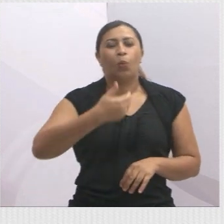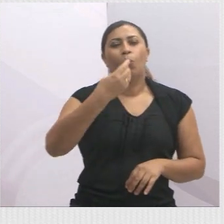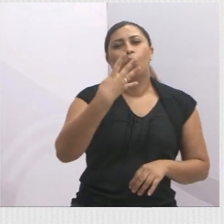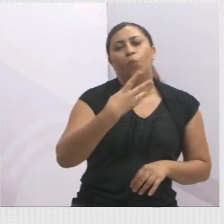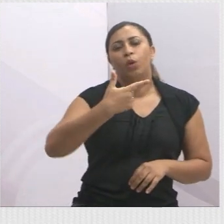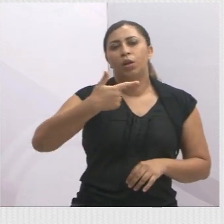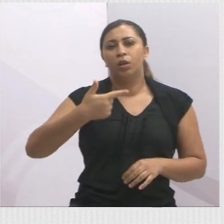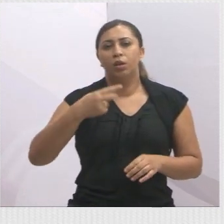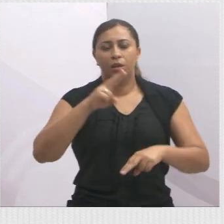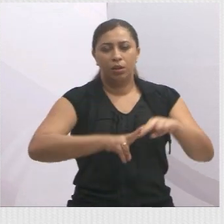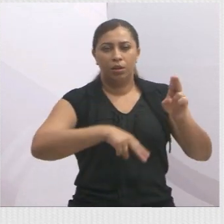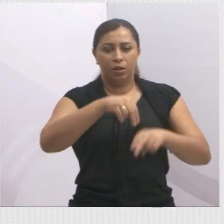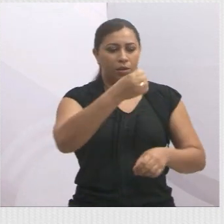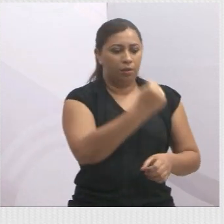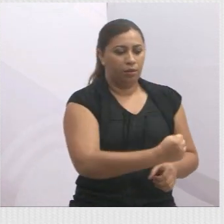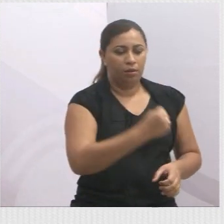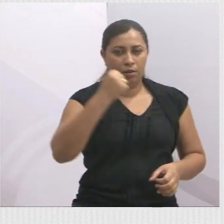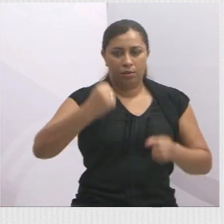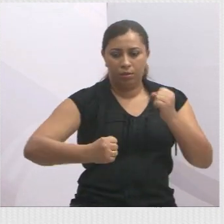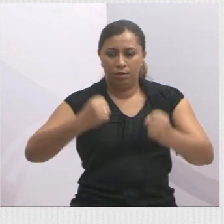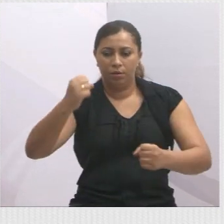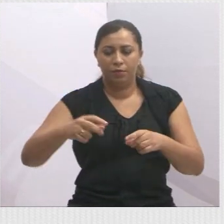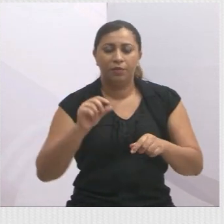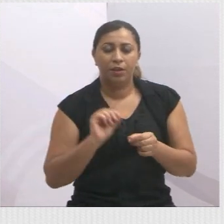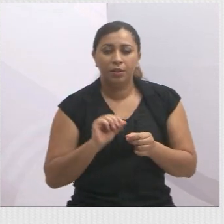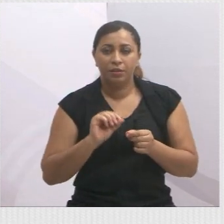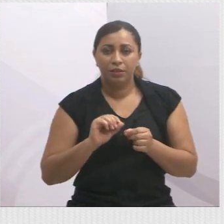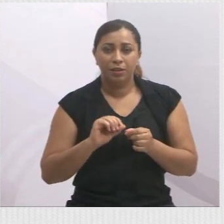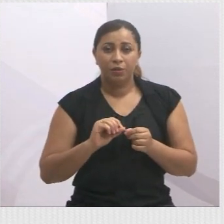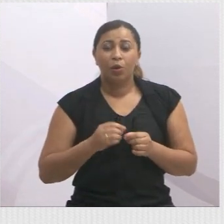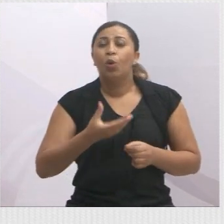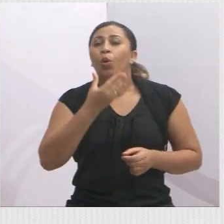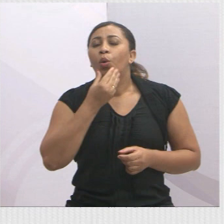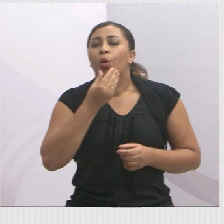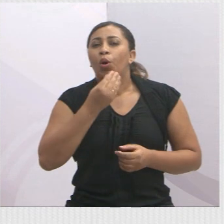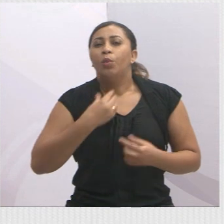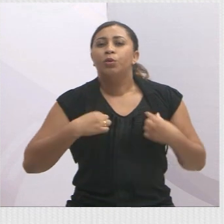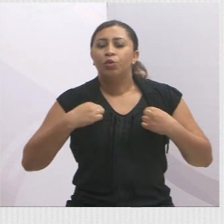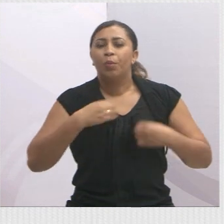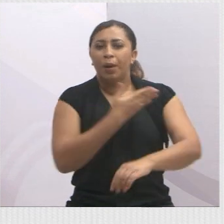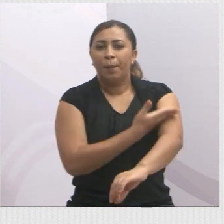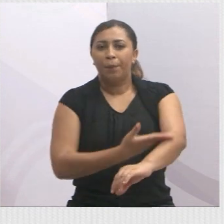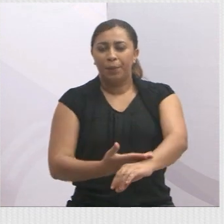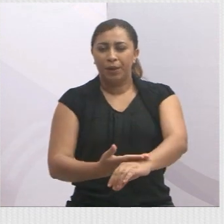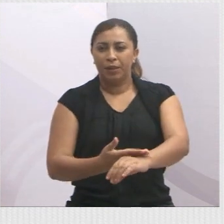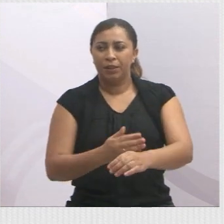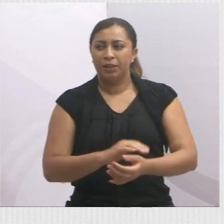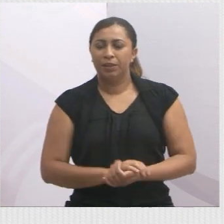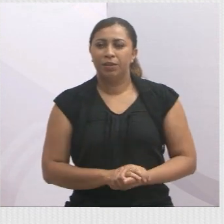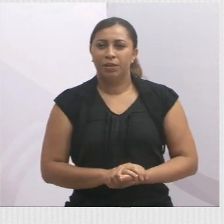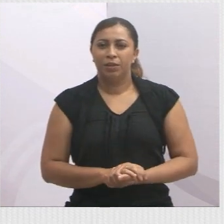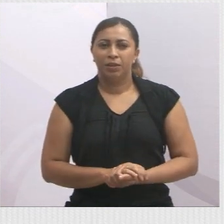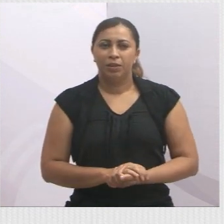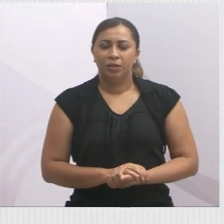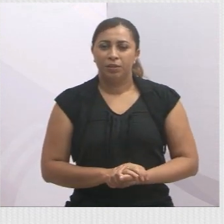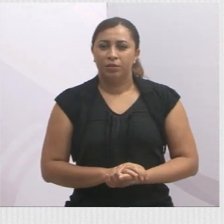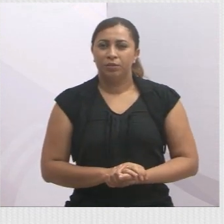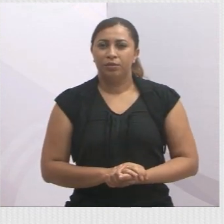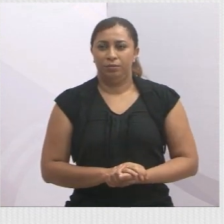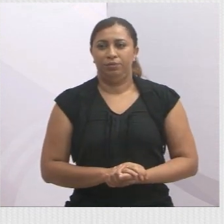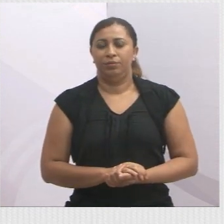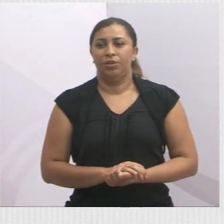estacas fixadas. Finalizada aquela tarefa, o homem vestido de branco desarmou o instrumento que estava